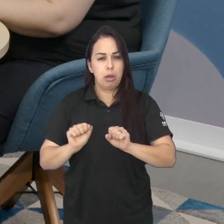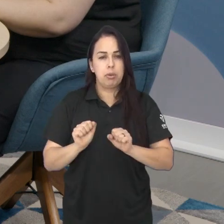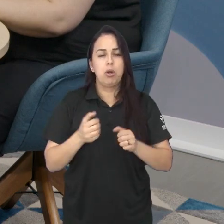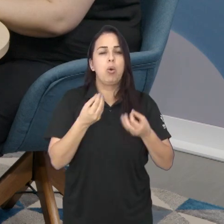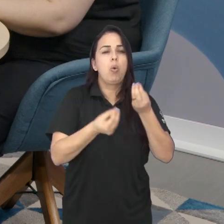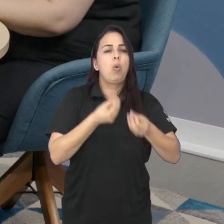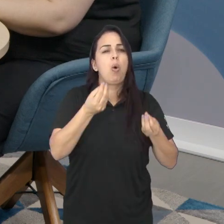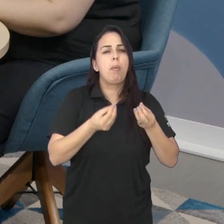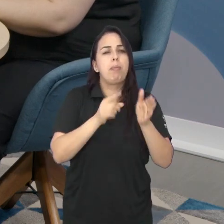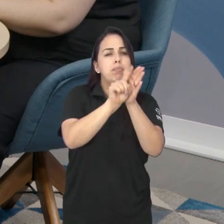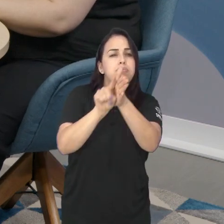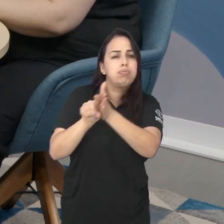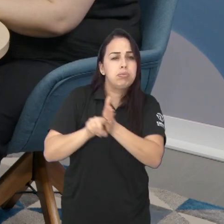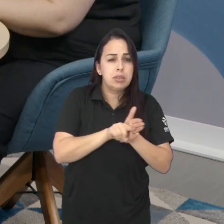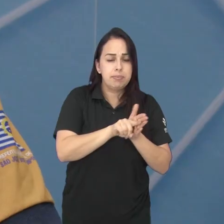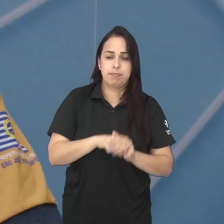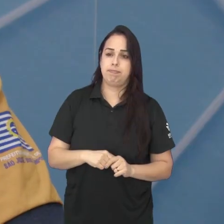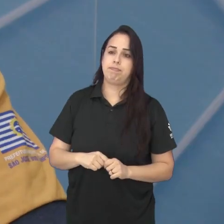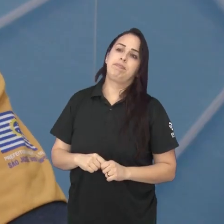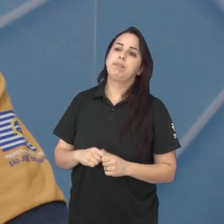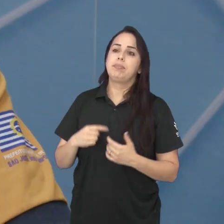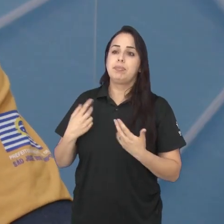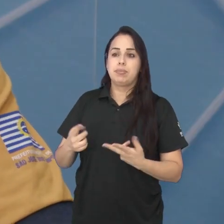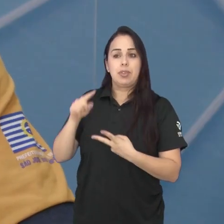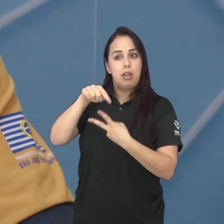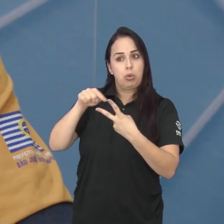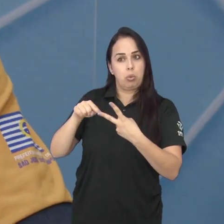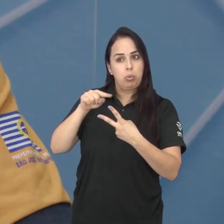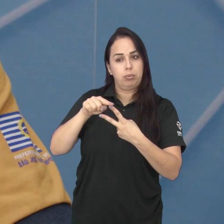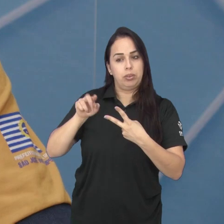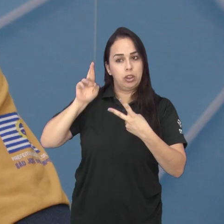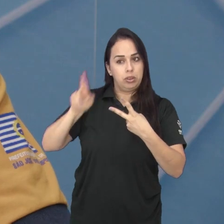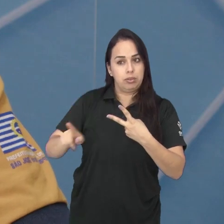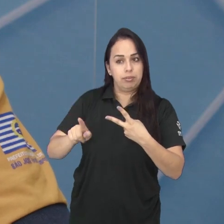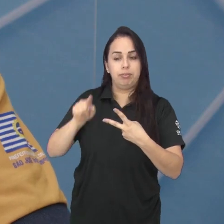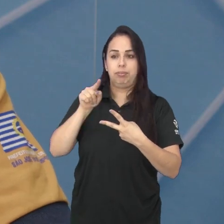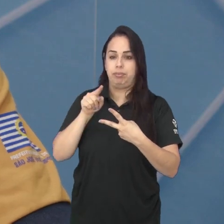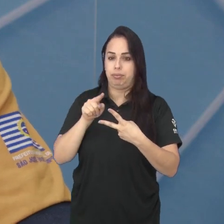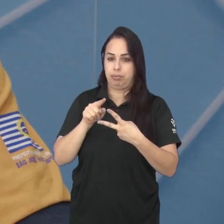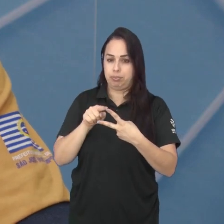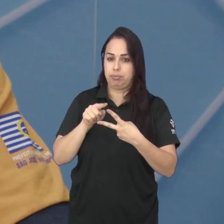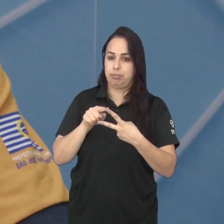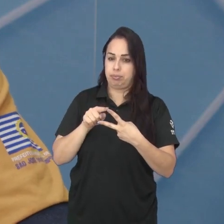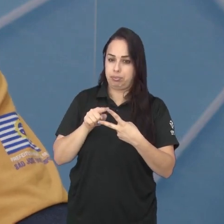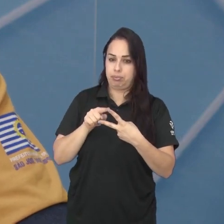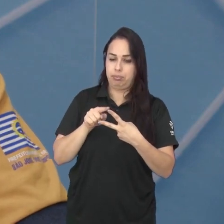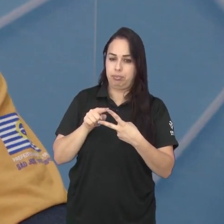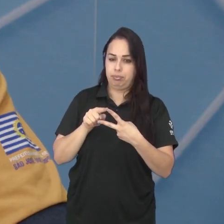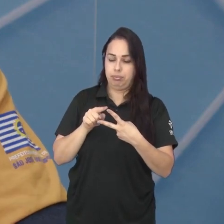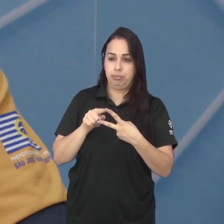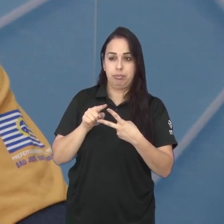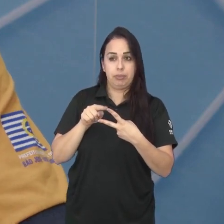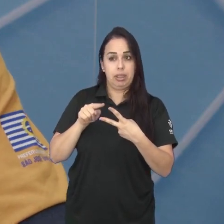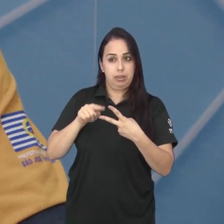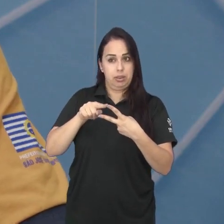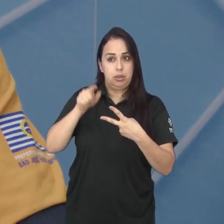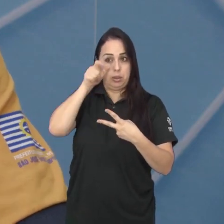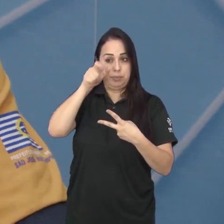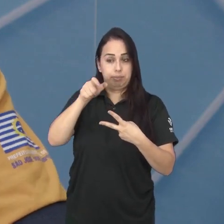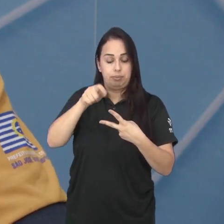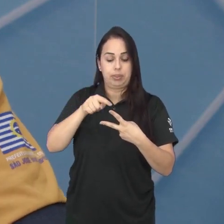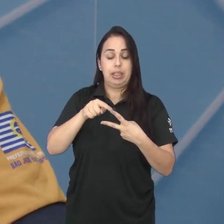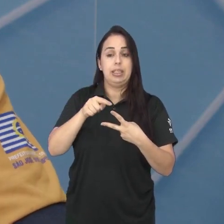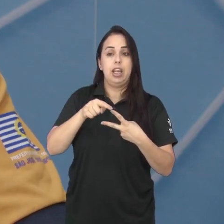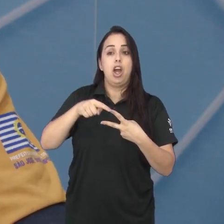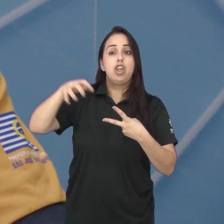esse mapeamento nesse sentido? Para nós são duas situações, né, até interessantes, né?